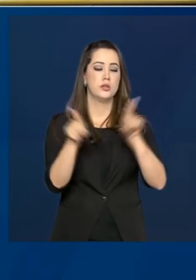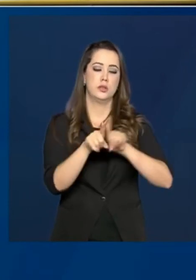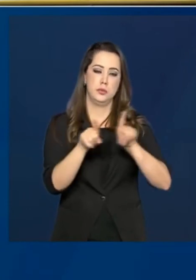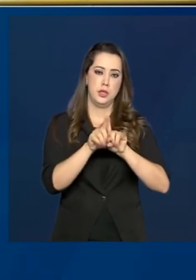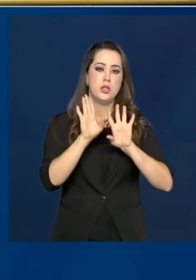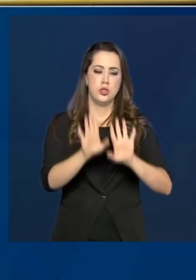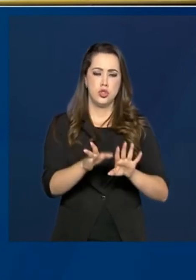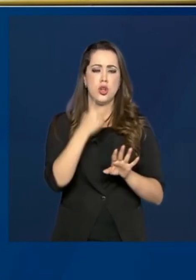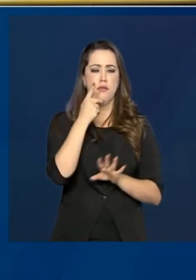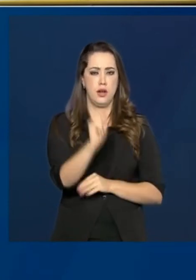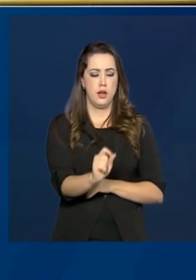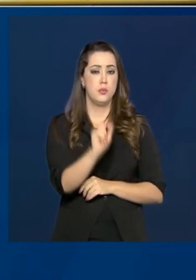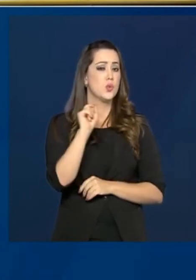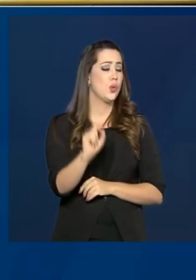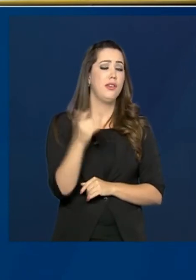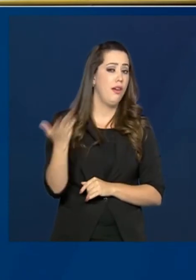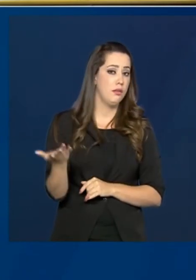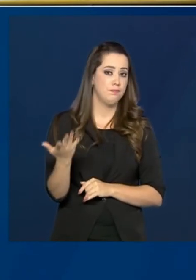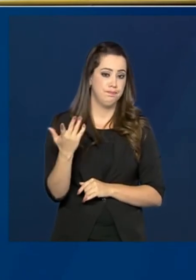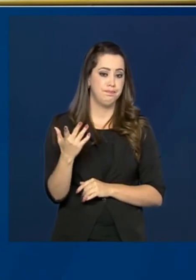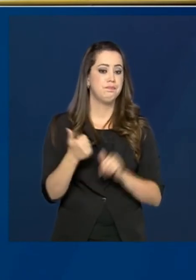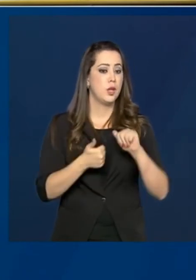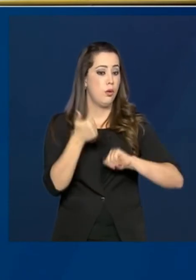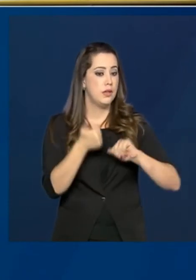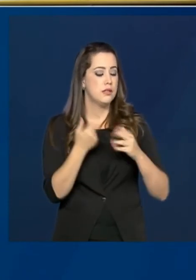fizemos referência ao que isso afere.